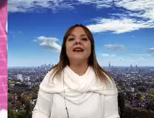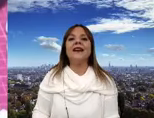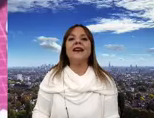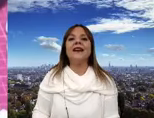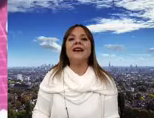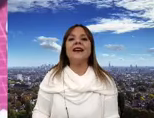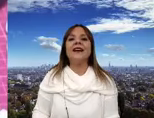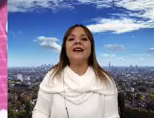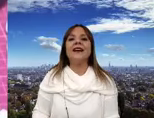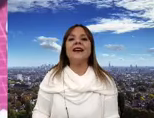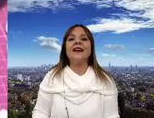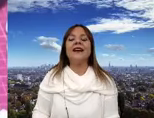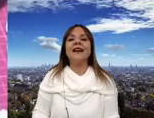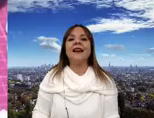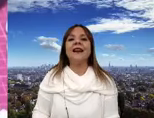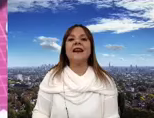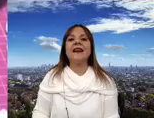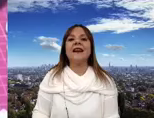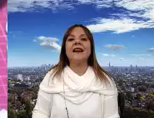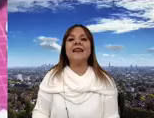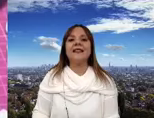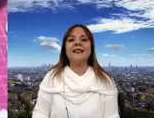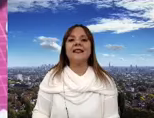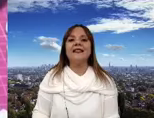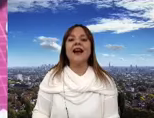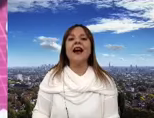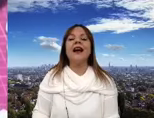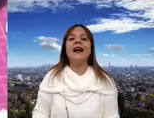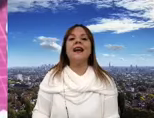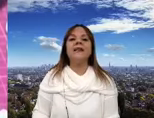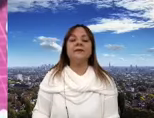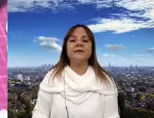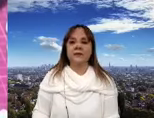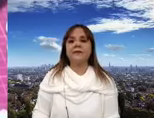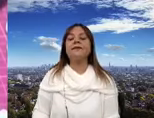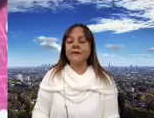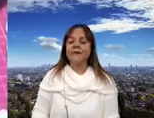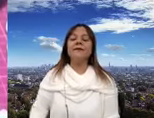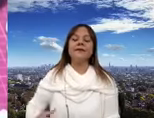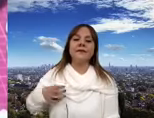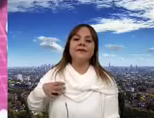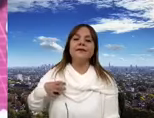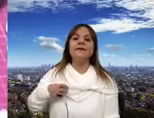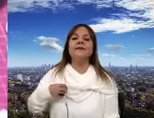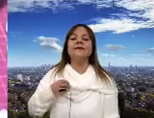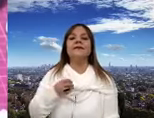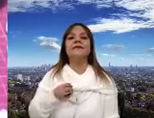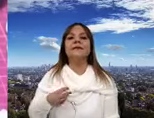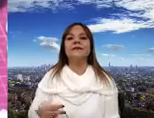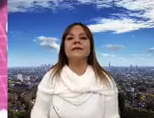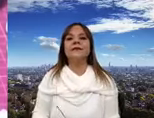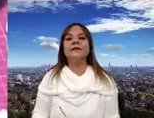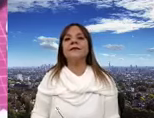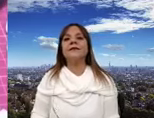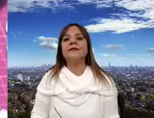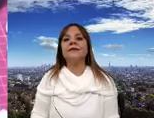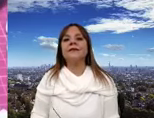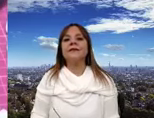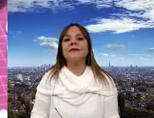colar porque demora, né, esse detalhe. Aí Tá. depois que a gente põe o detalhe, passa a cola só aqui por